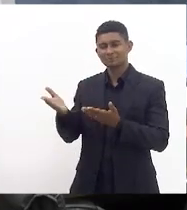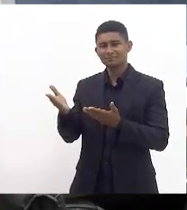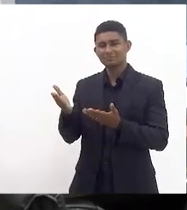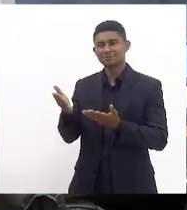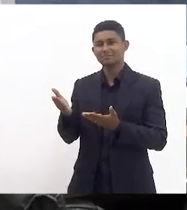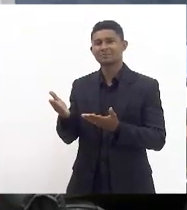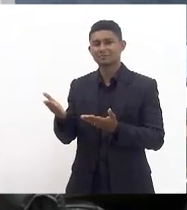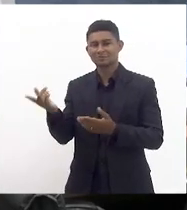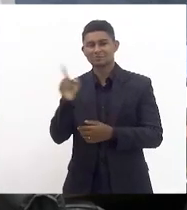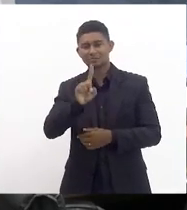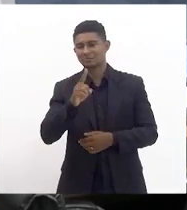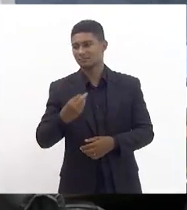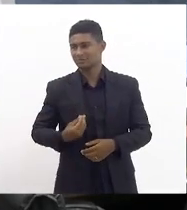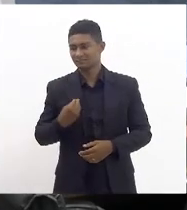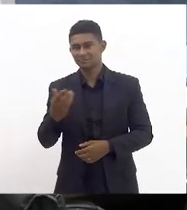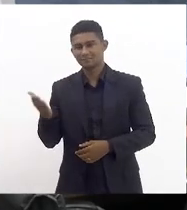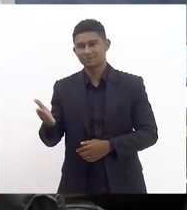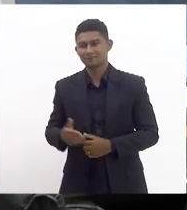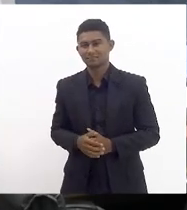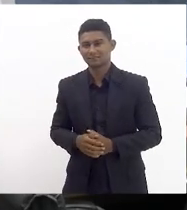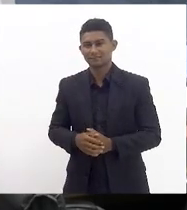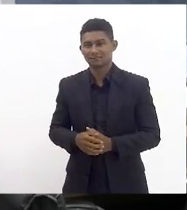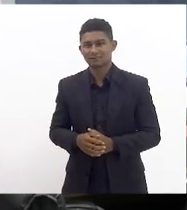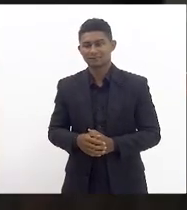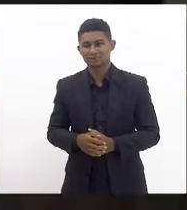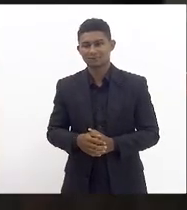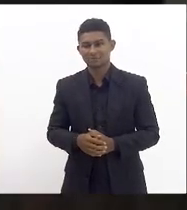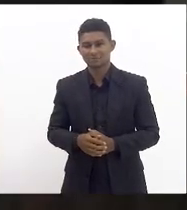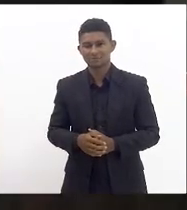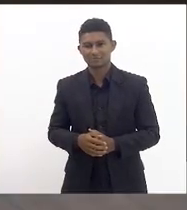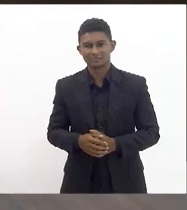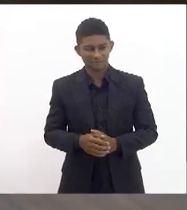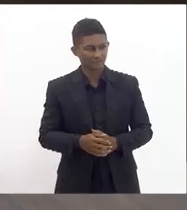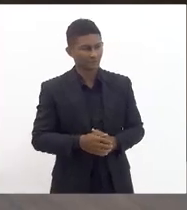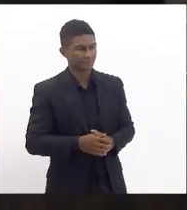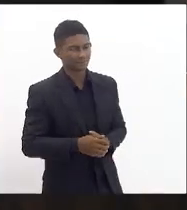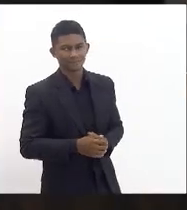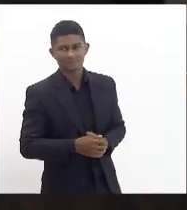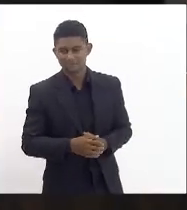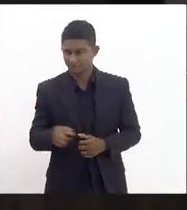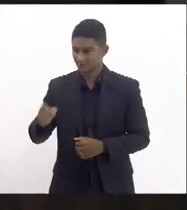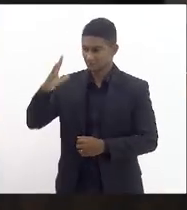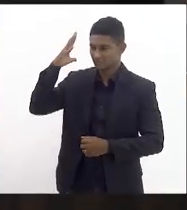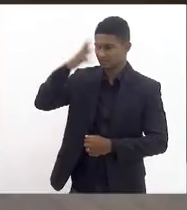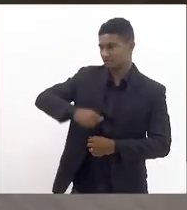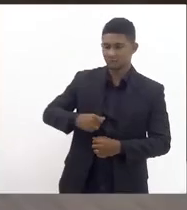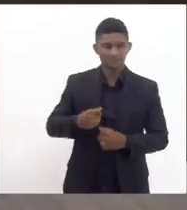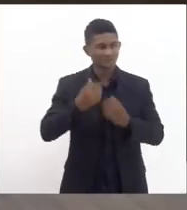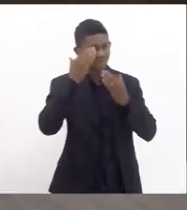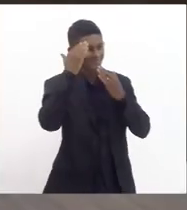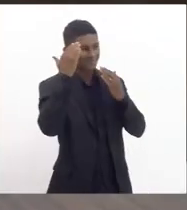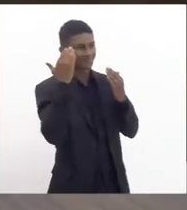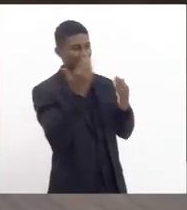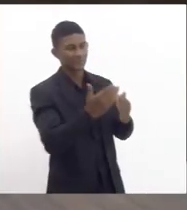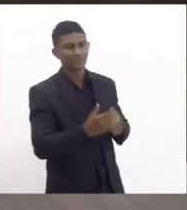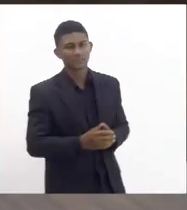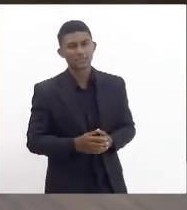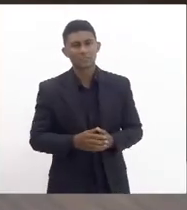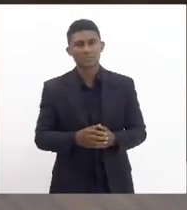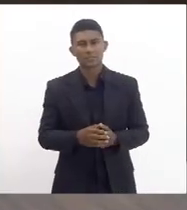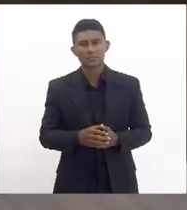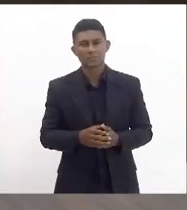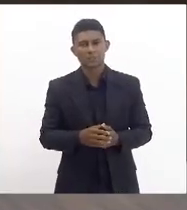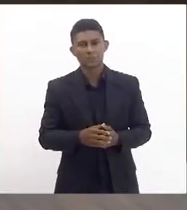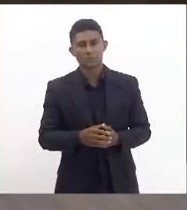questão de ordem, mas ela está presente, sim, belíssima, sim, no plenário. Muito obrigada. De rojo. Queria parabenizar a deputada nossa Marta